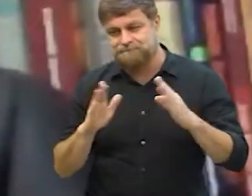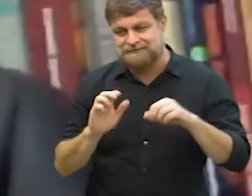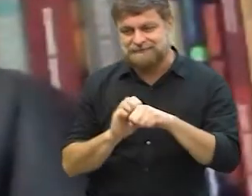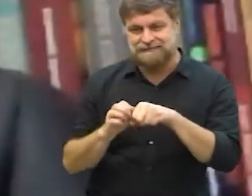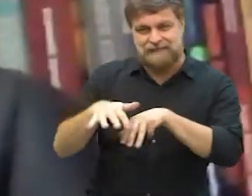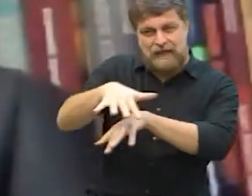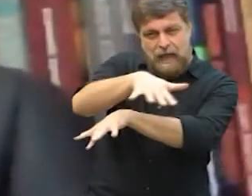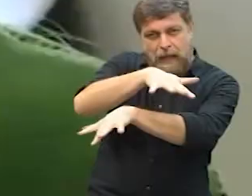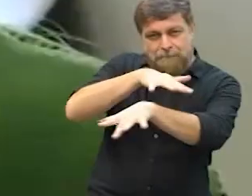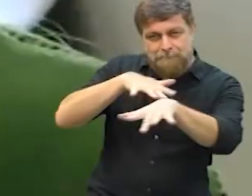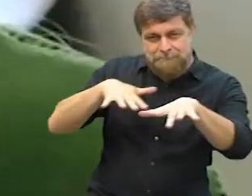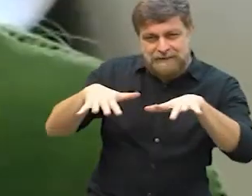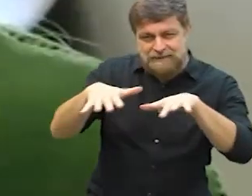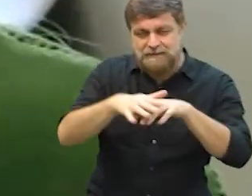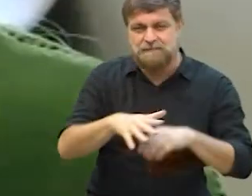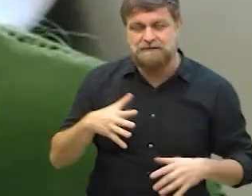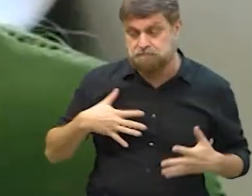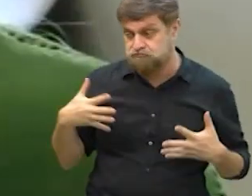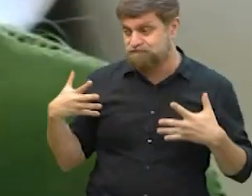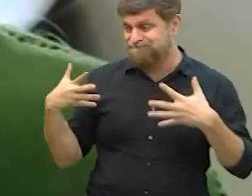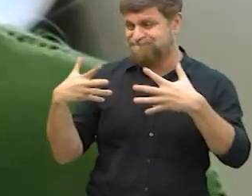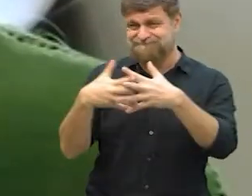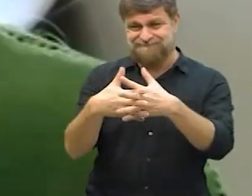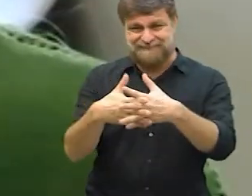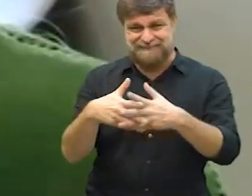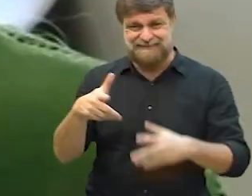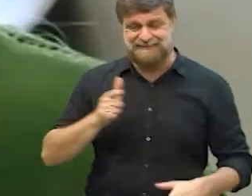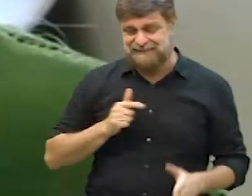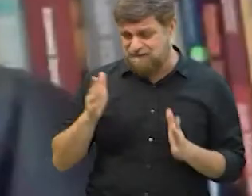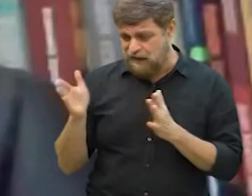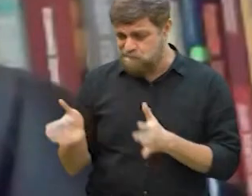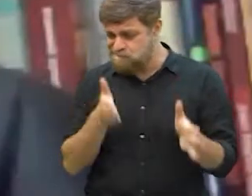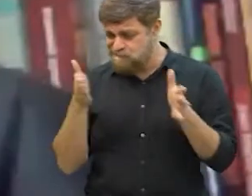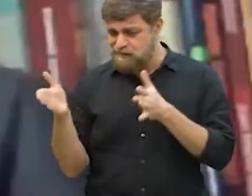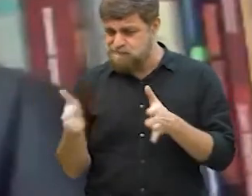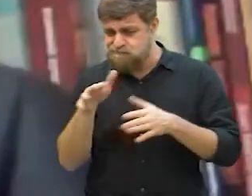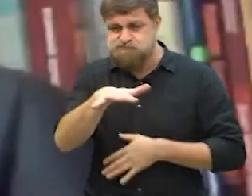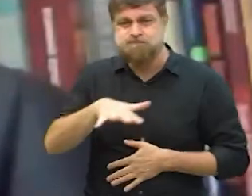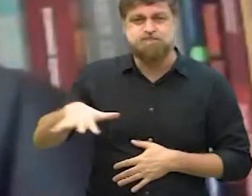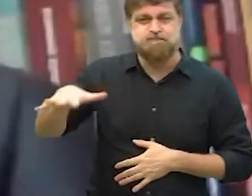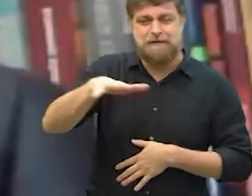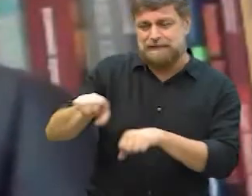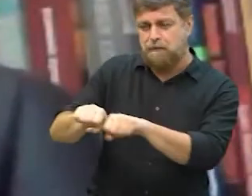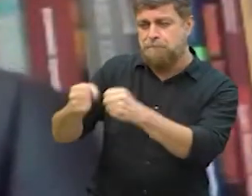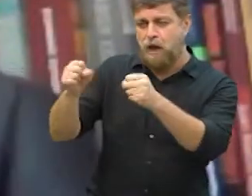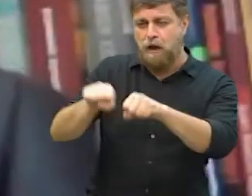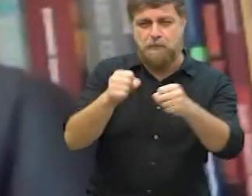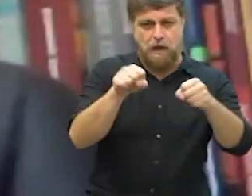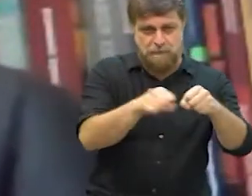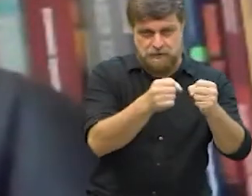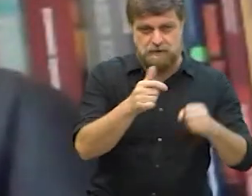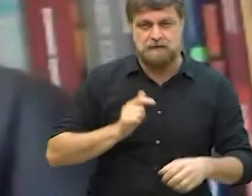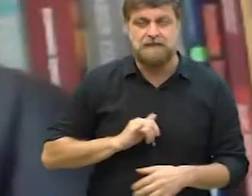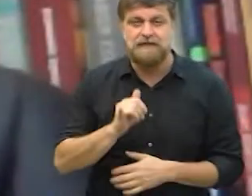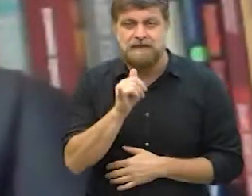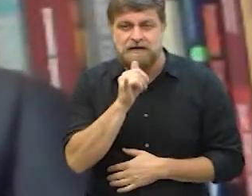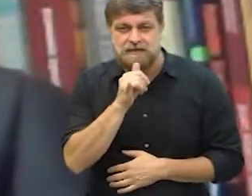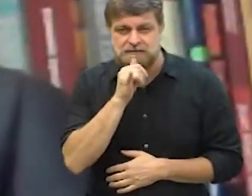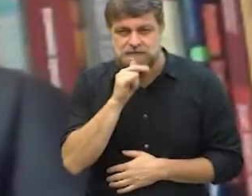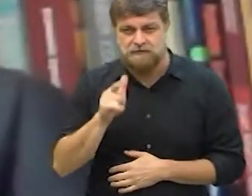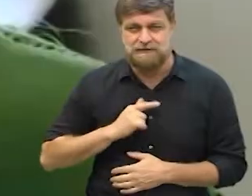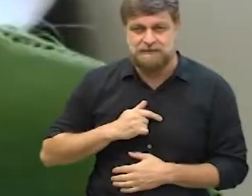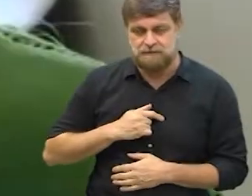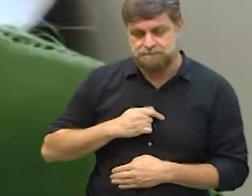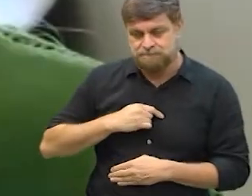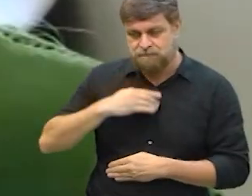outro fator é a pandemia, porque a pandemia ela desorganizou a cadeia produtiva de diversos segmentos. Então,